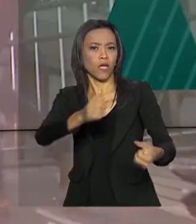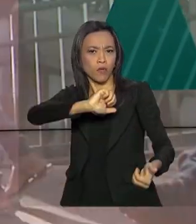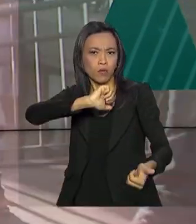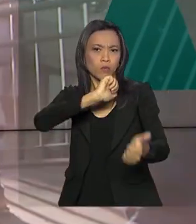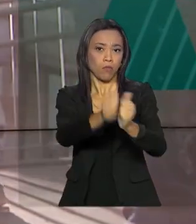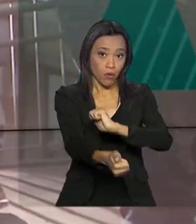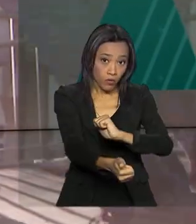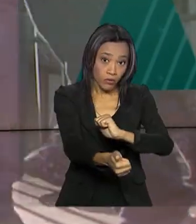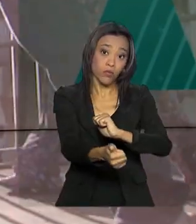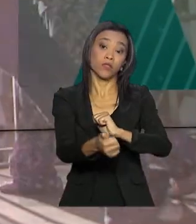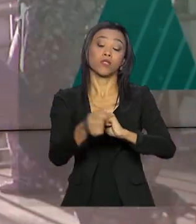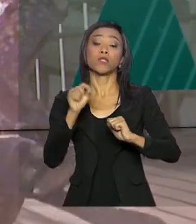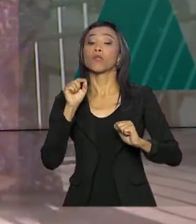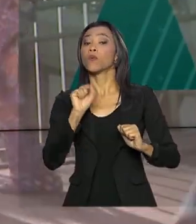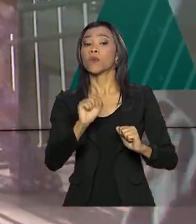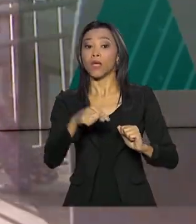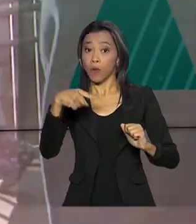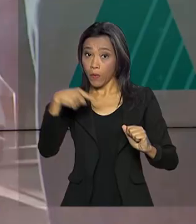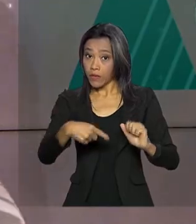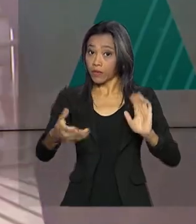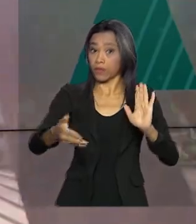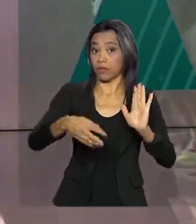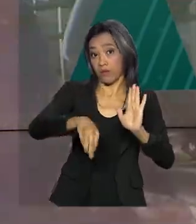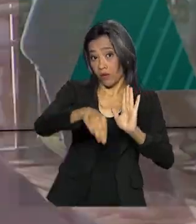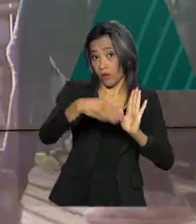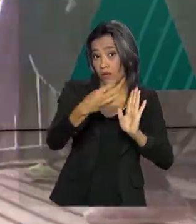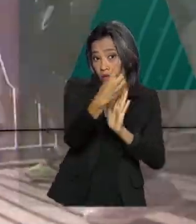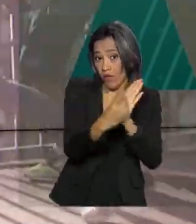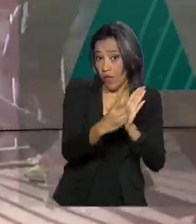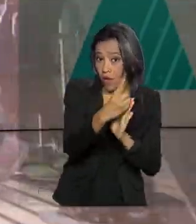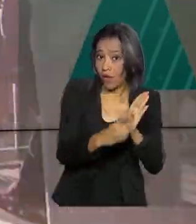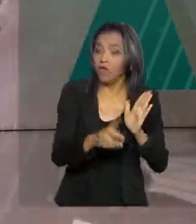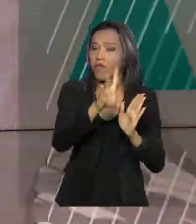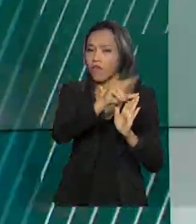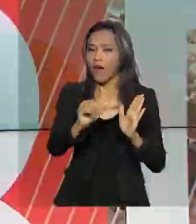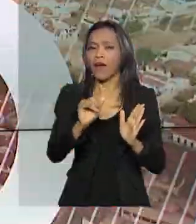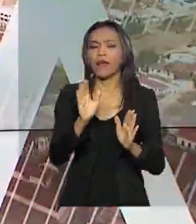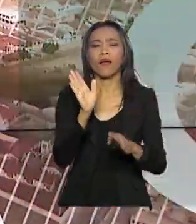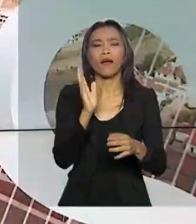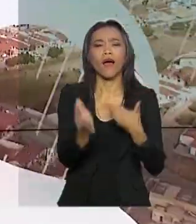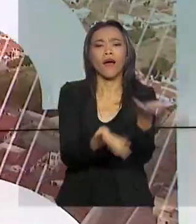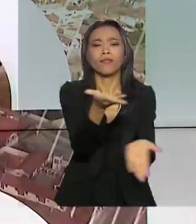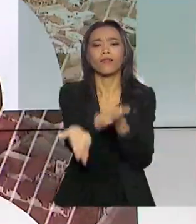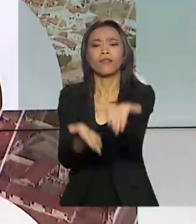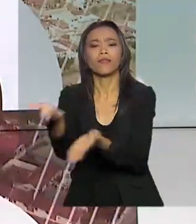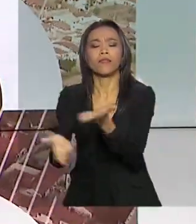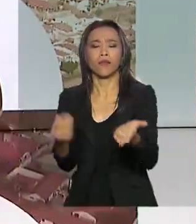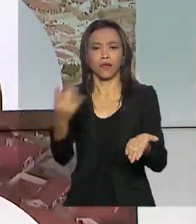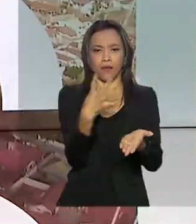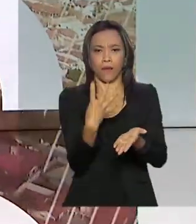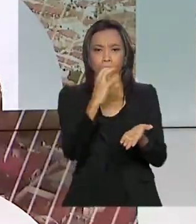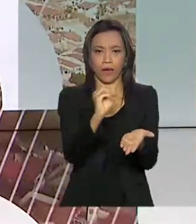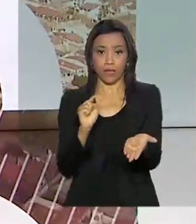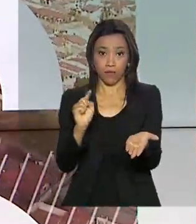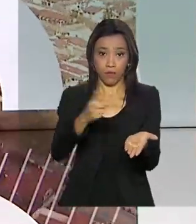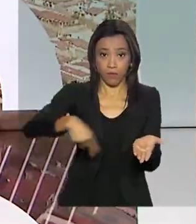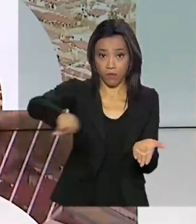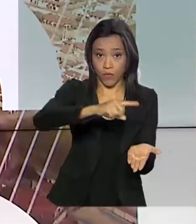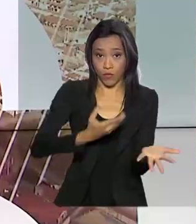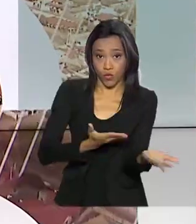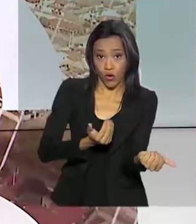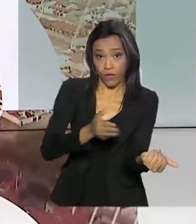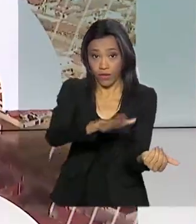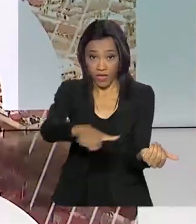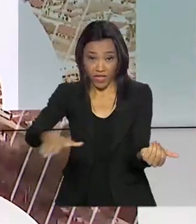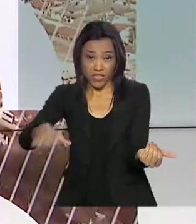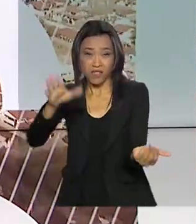profesp com a medida o programa vai passar a atender um total de 40 mil jovens e crianças de baixa renda